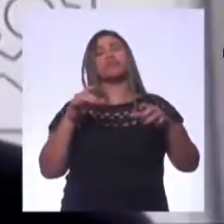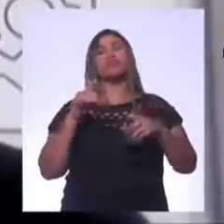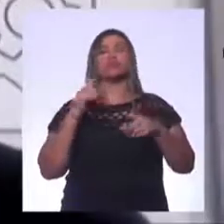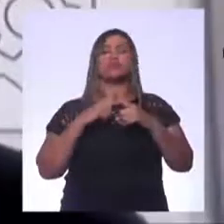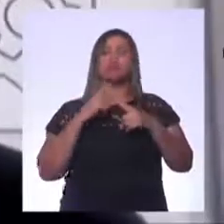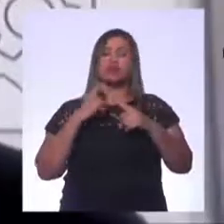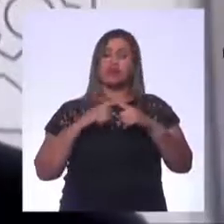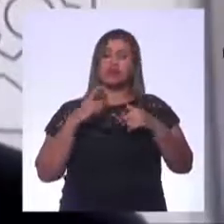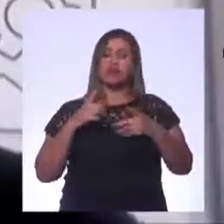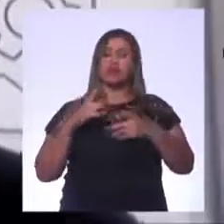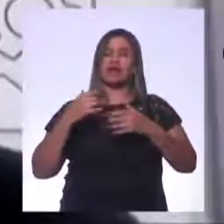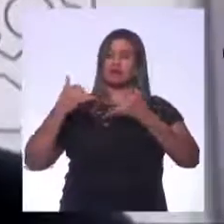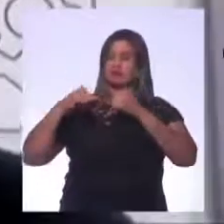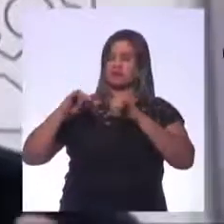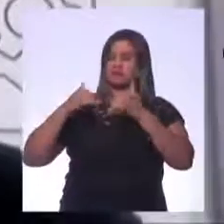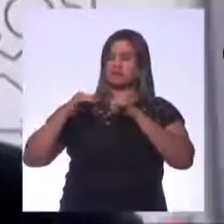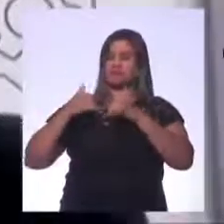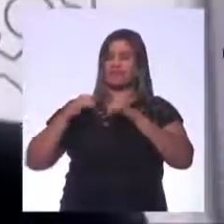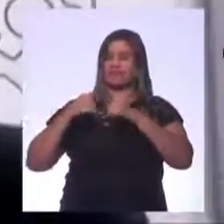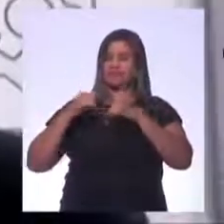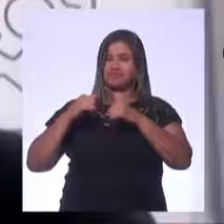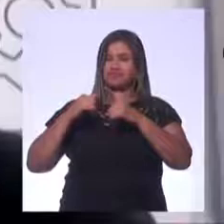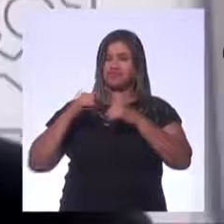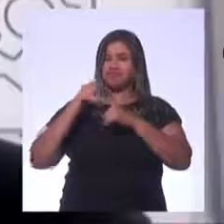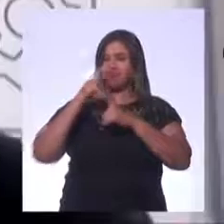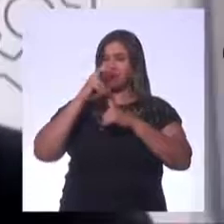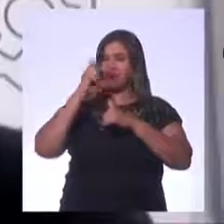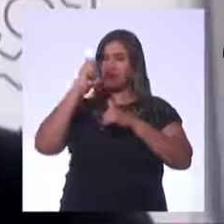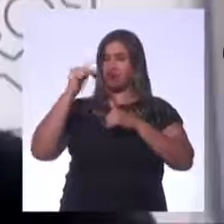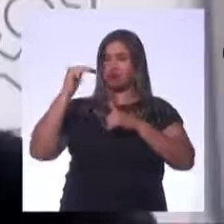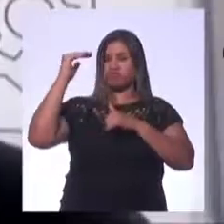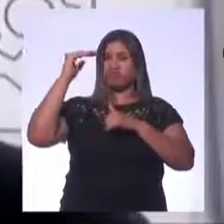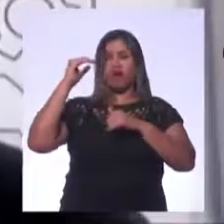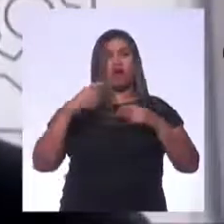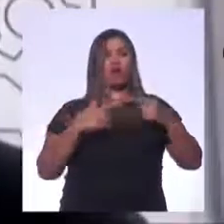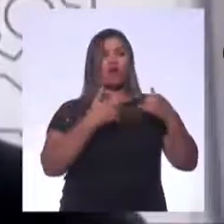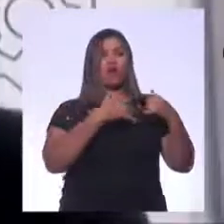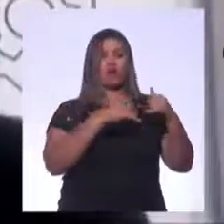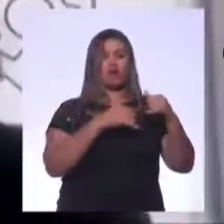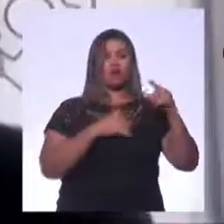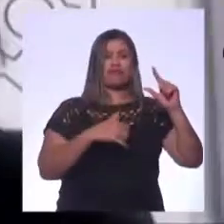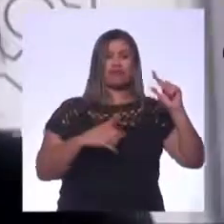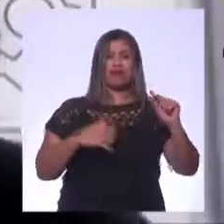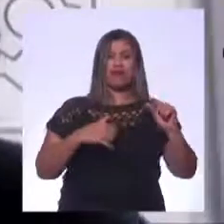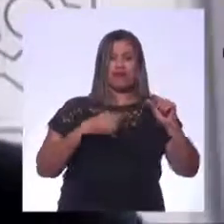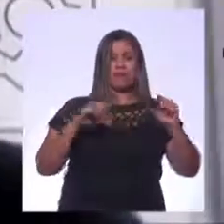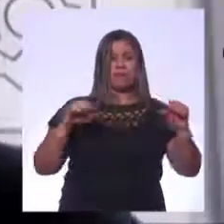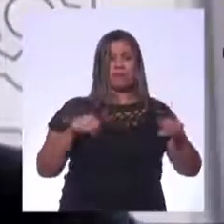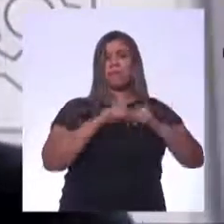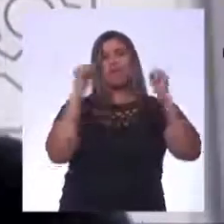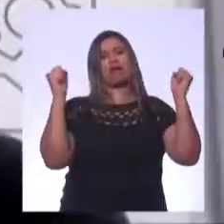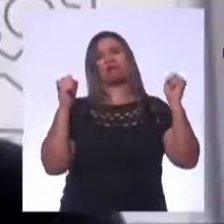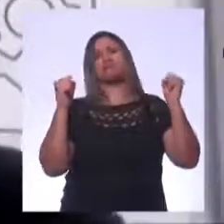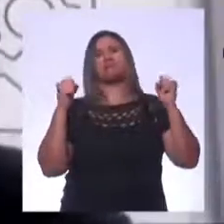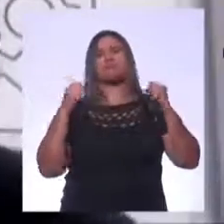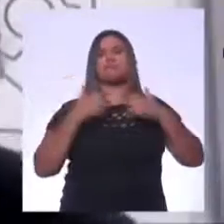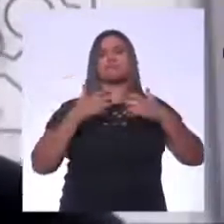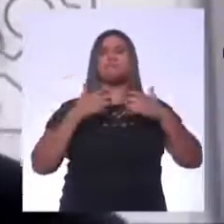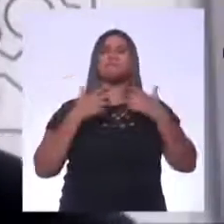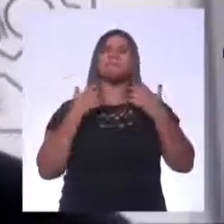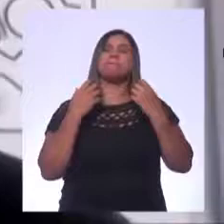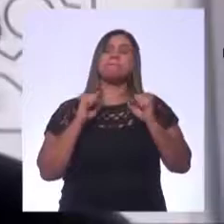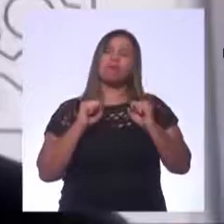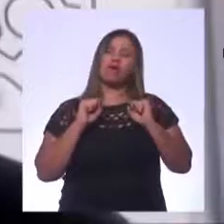carga elétrica passar uma quantidade superior, o outro componente pode queimar, por exemplo. É o caso